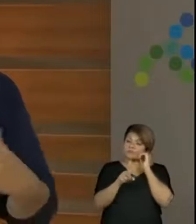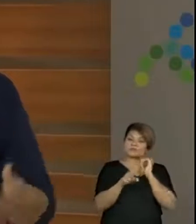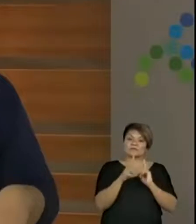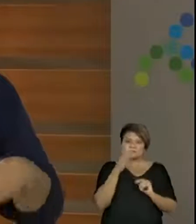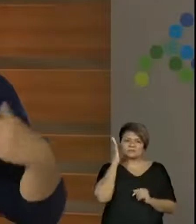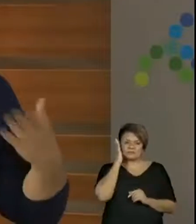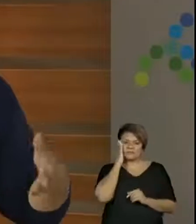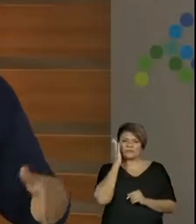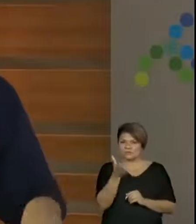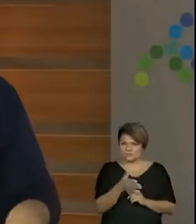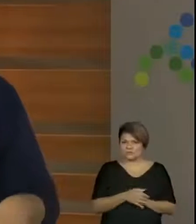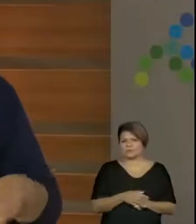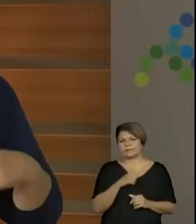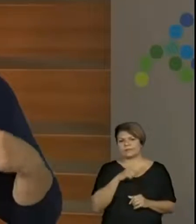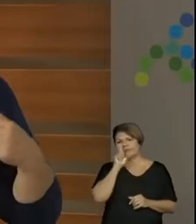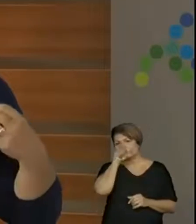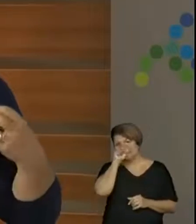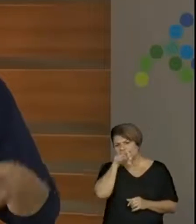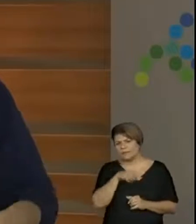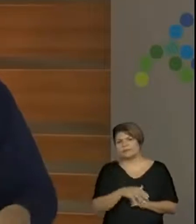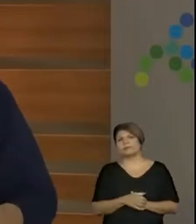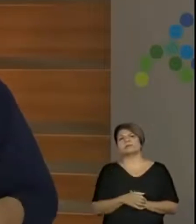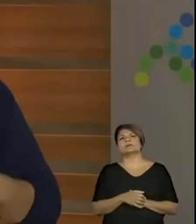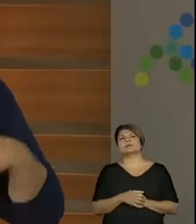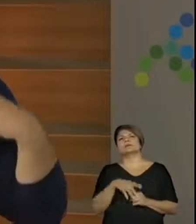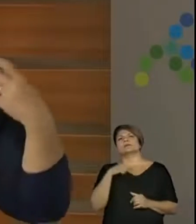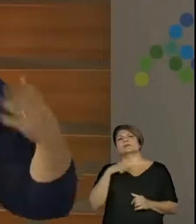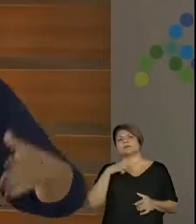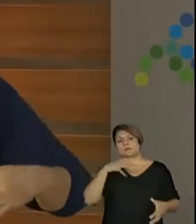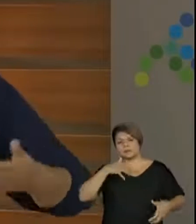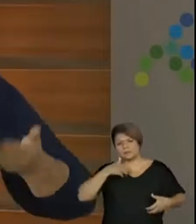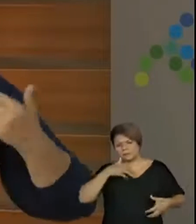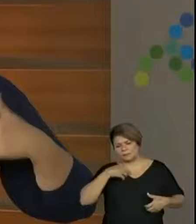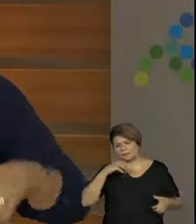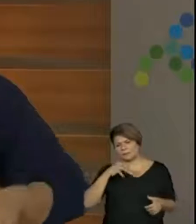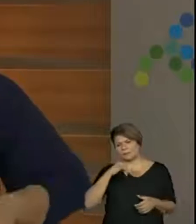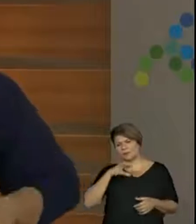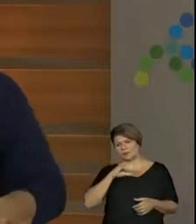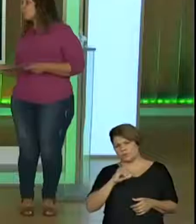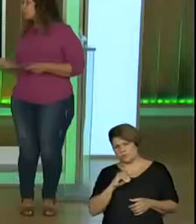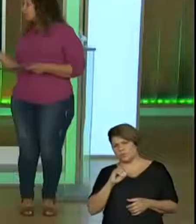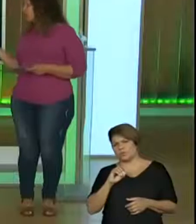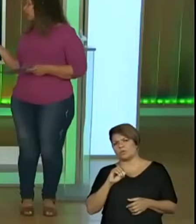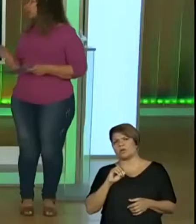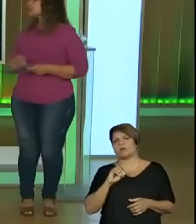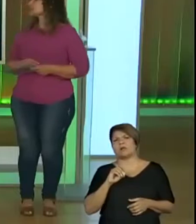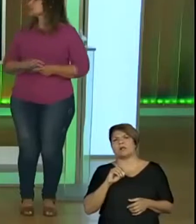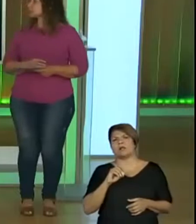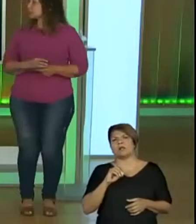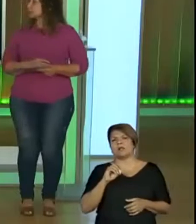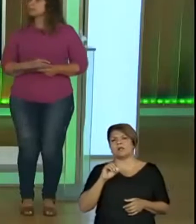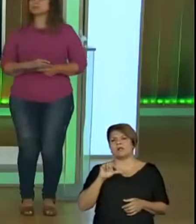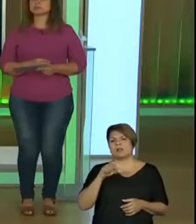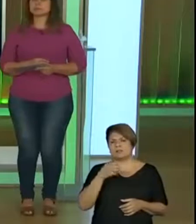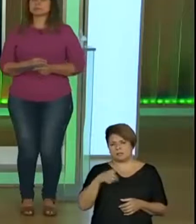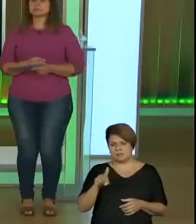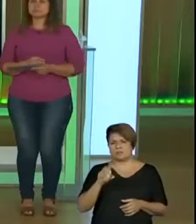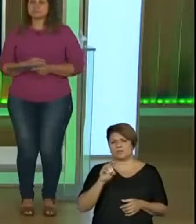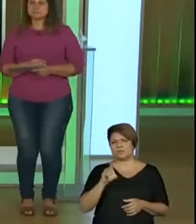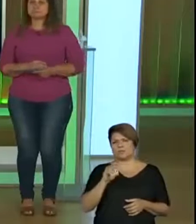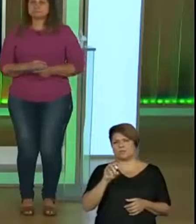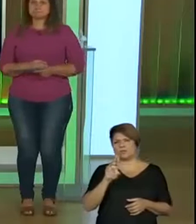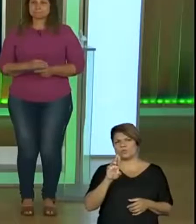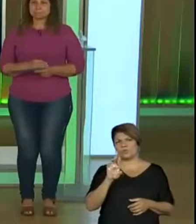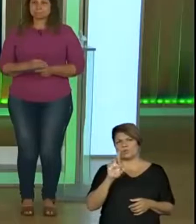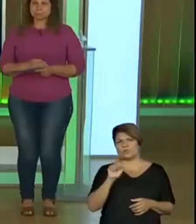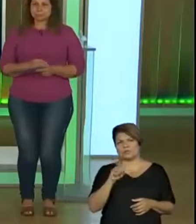isso. Porque tem vários, arara, tem o mico-leão-dourado. Isso no verso da nota. O lobo agora, né, na de 200.